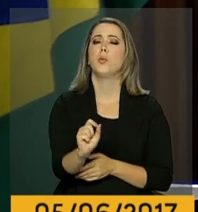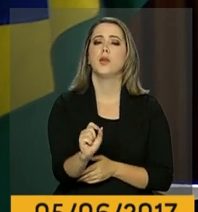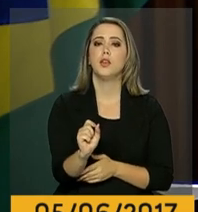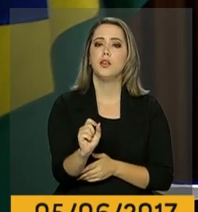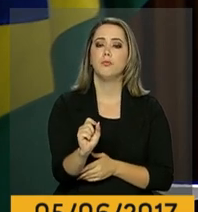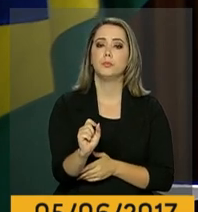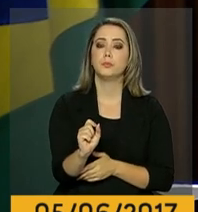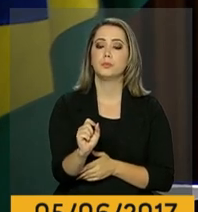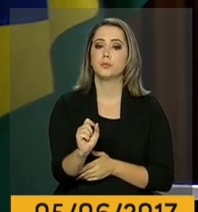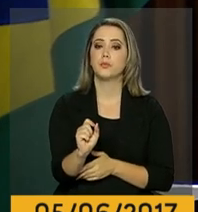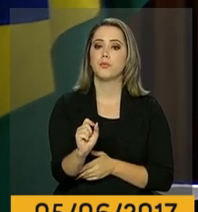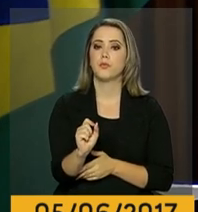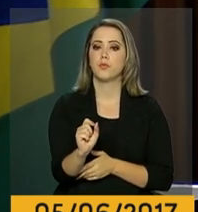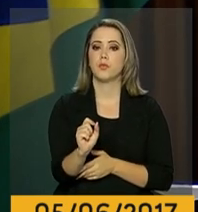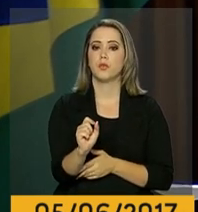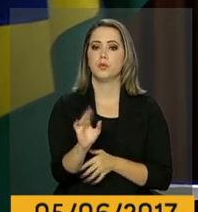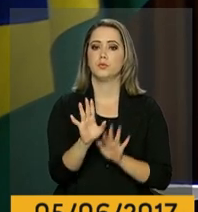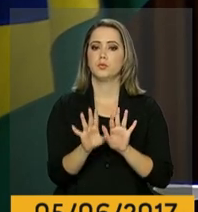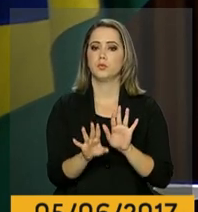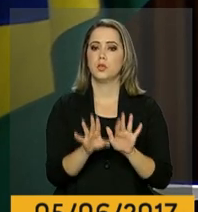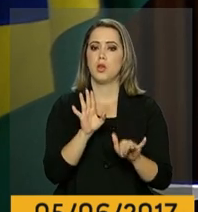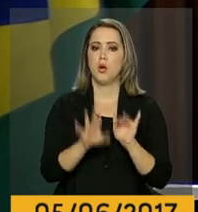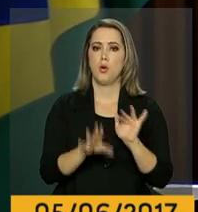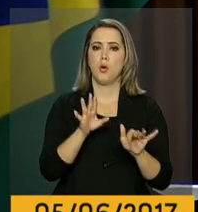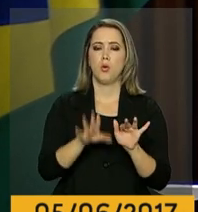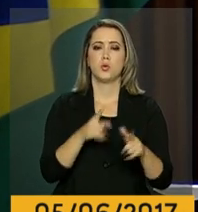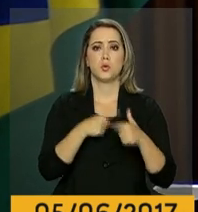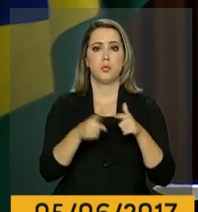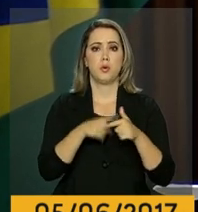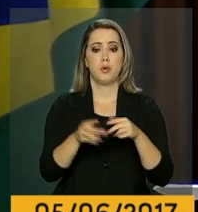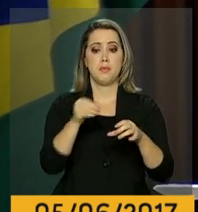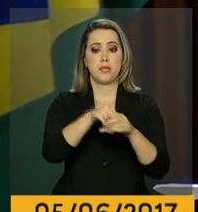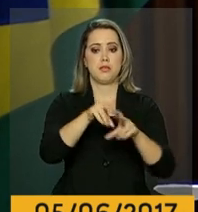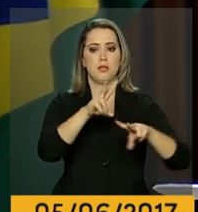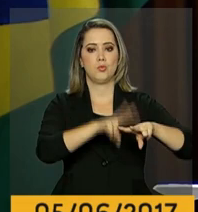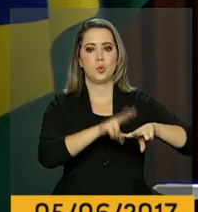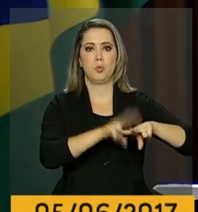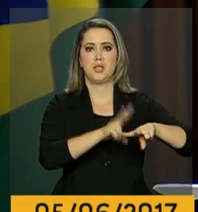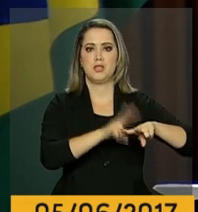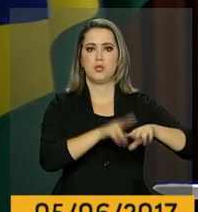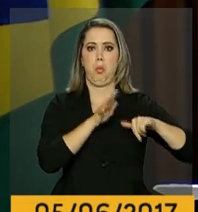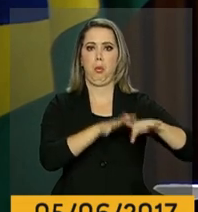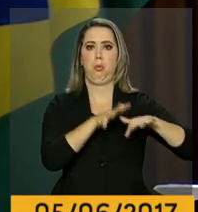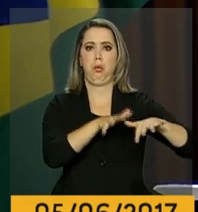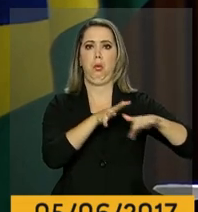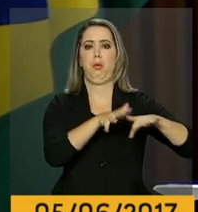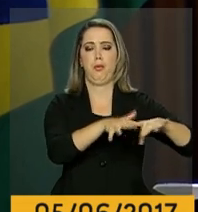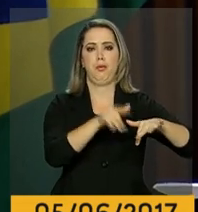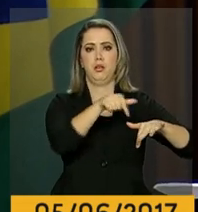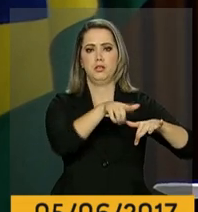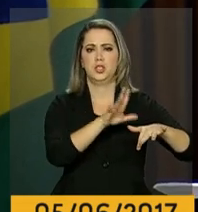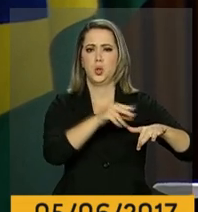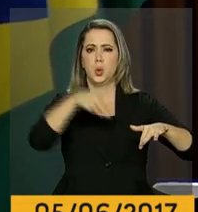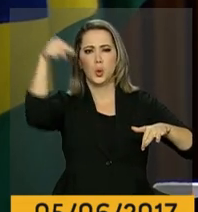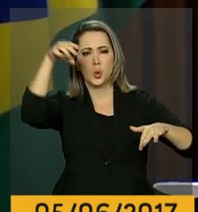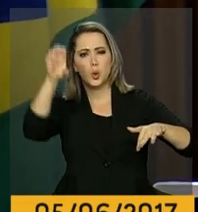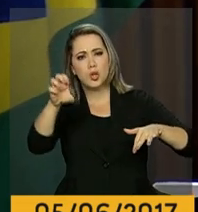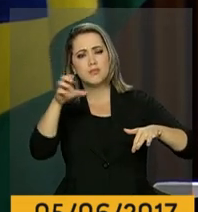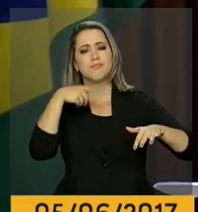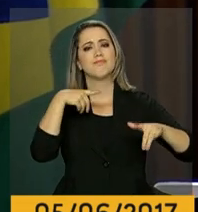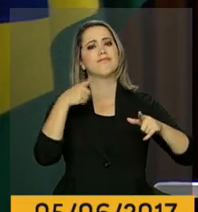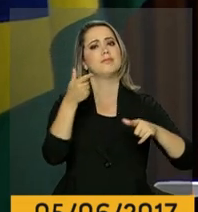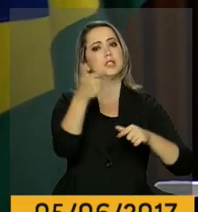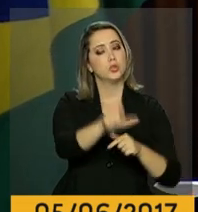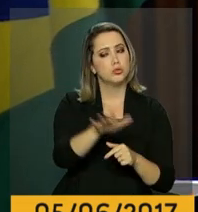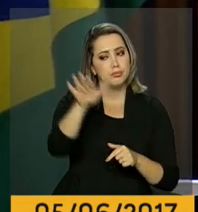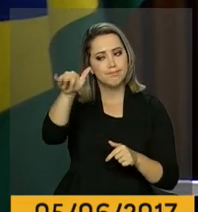tendo em vista até algumas rebeliões em presídios especialmente nordeste do país mais uma vez